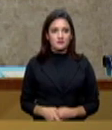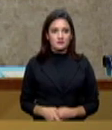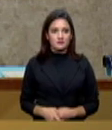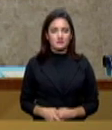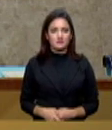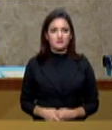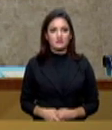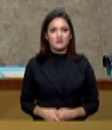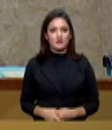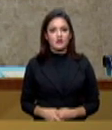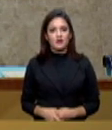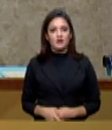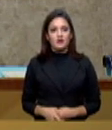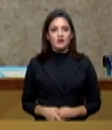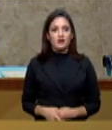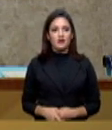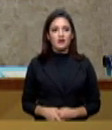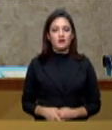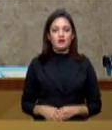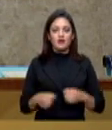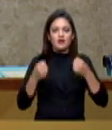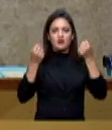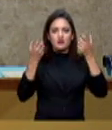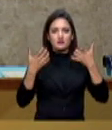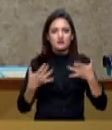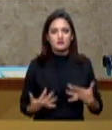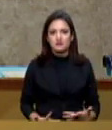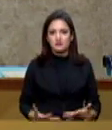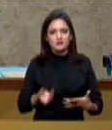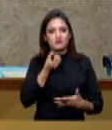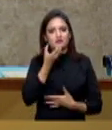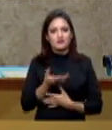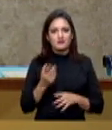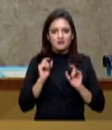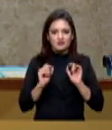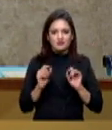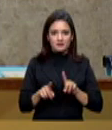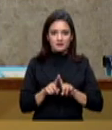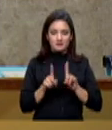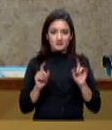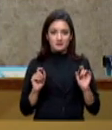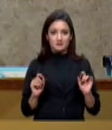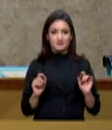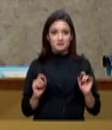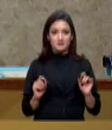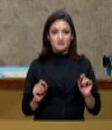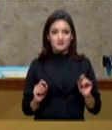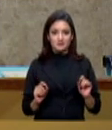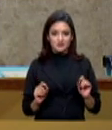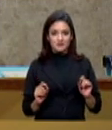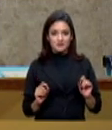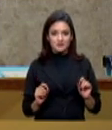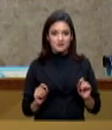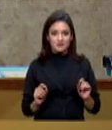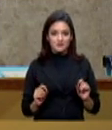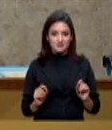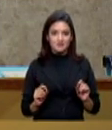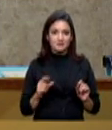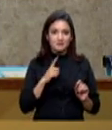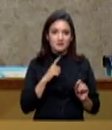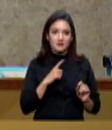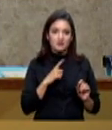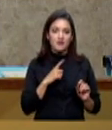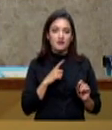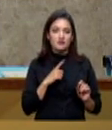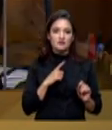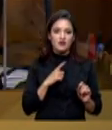é tão jovem entende que é o resultado